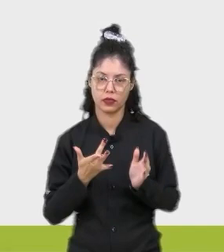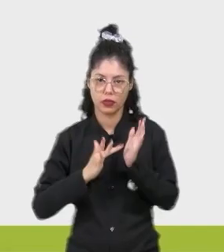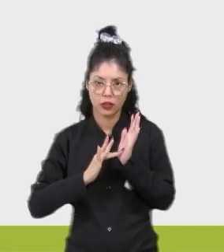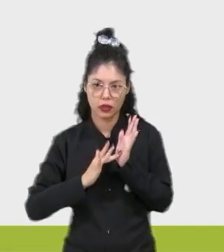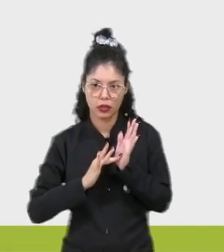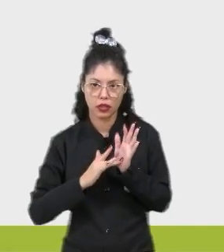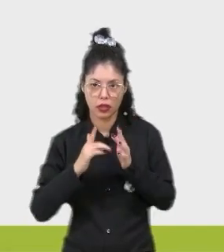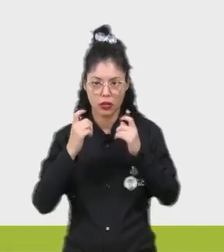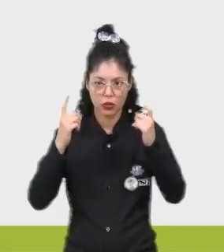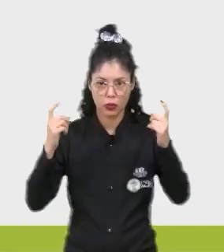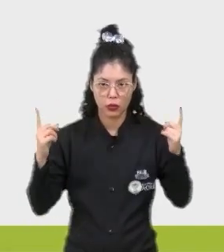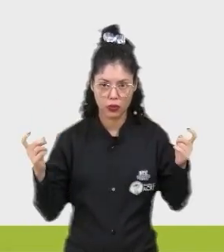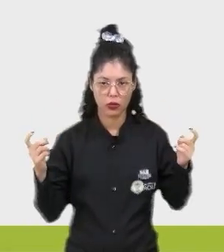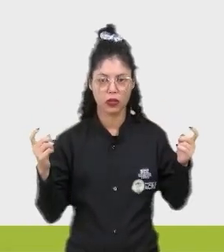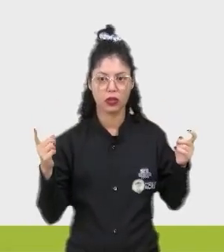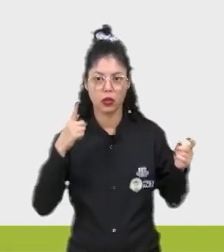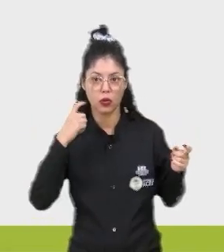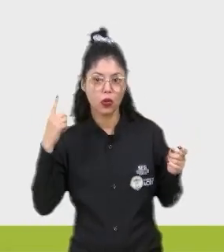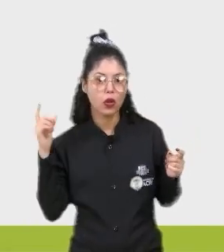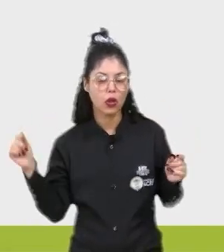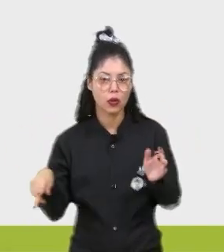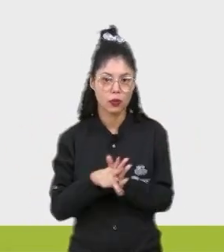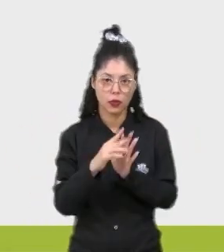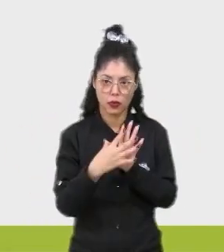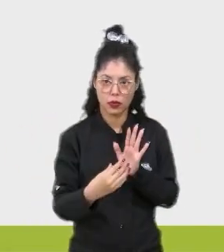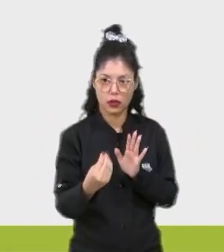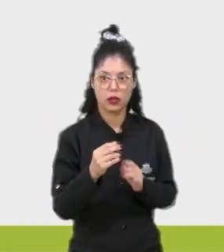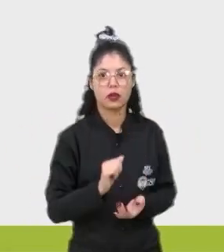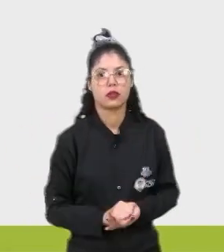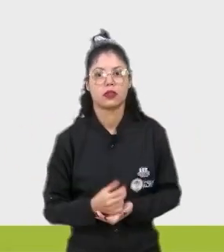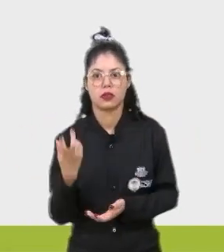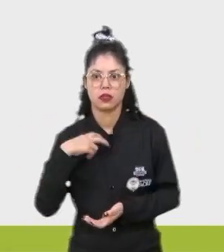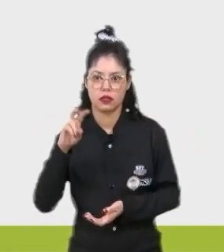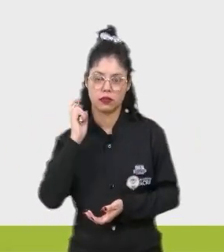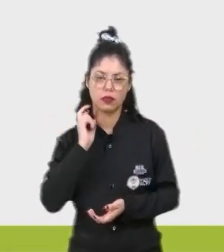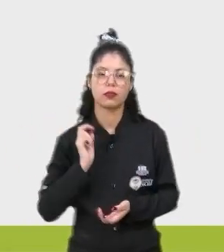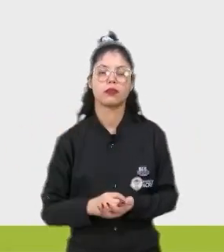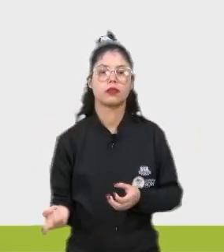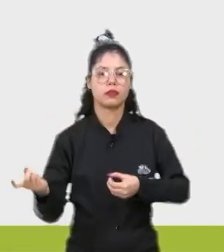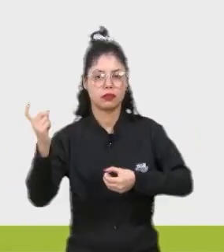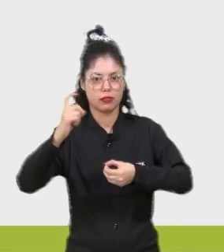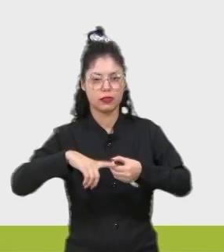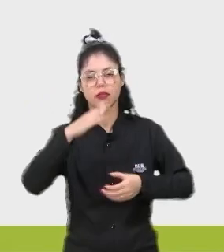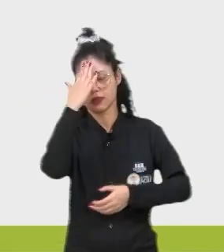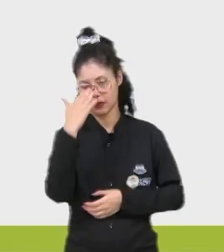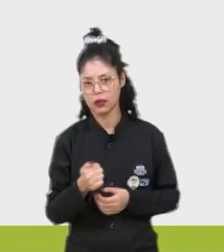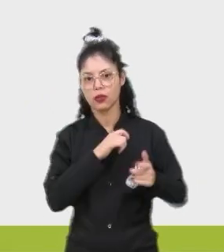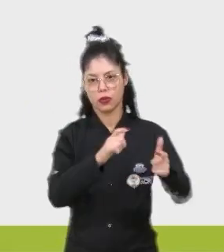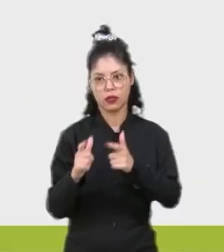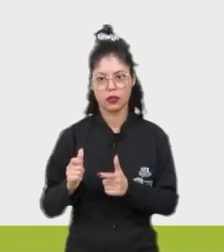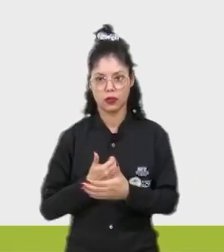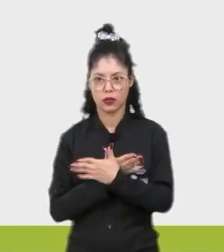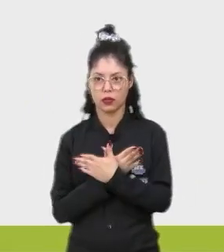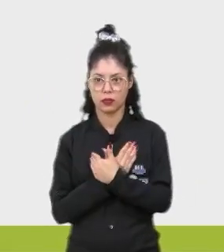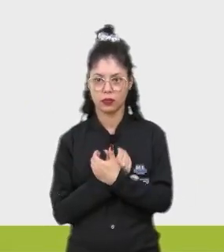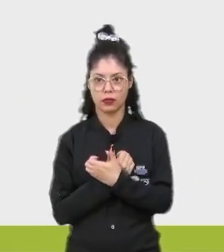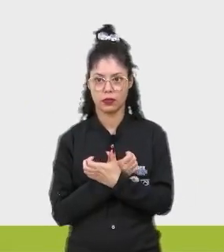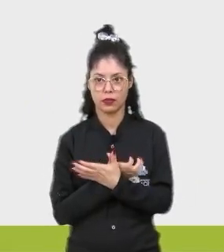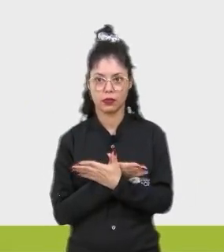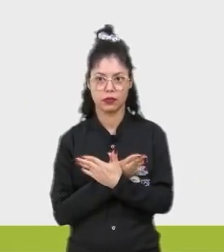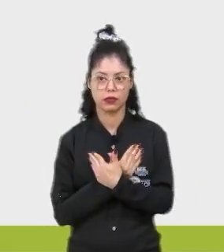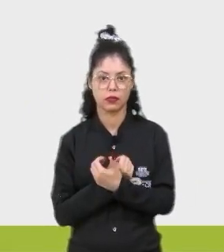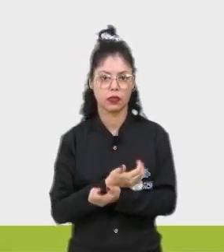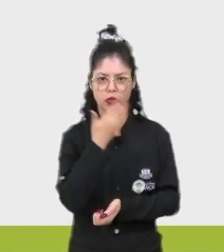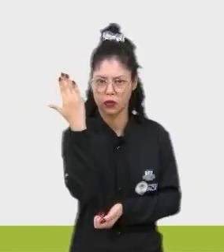tocar esse som nesse objeto, o som é refletido para o morcego de volta. E assim o morcego sabe localizar onde que essa mariposa está, mesmo